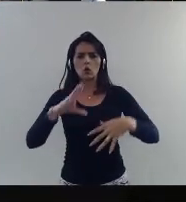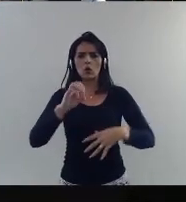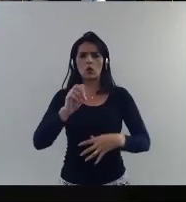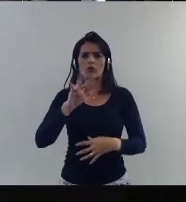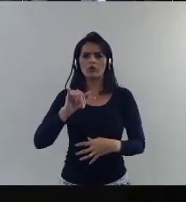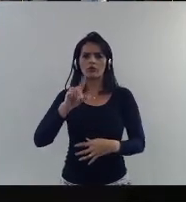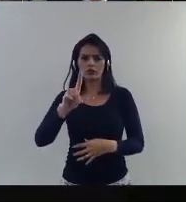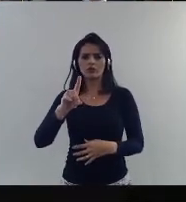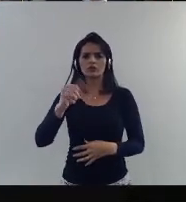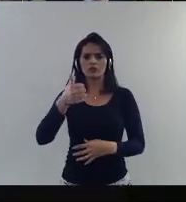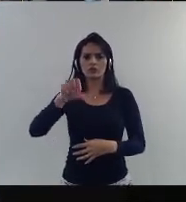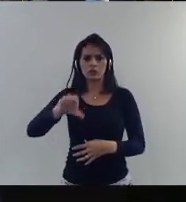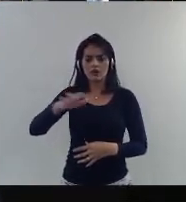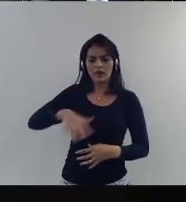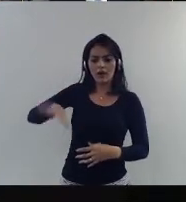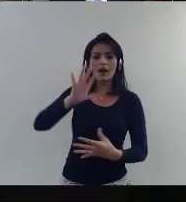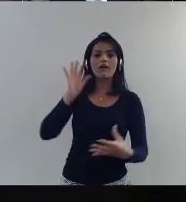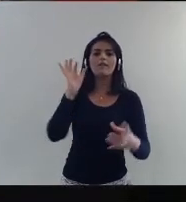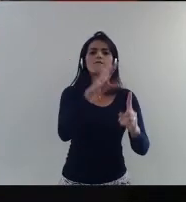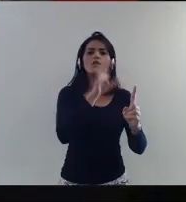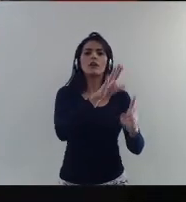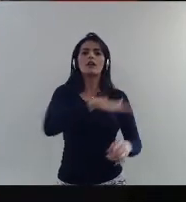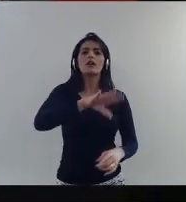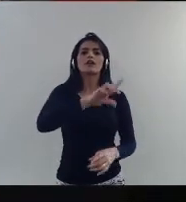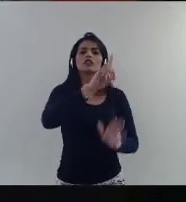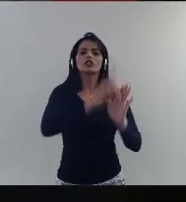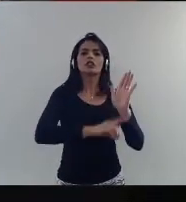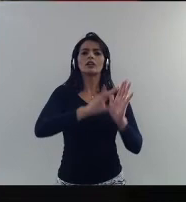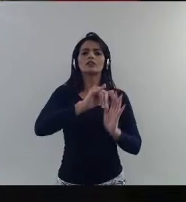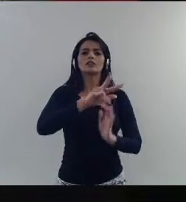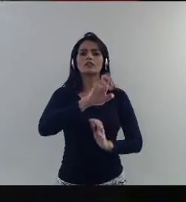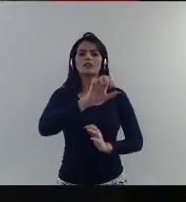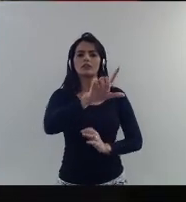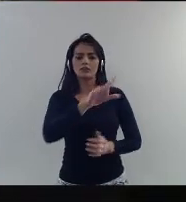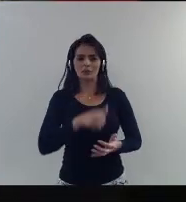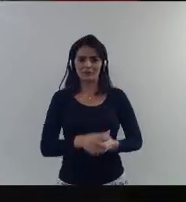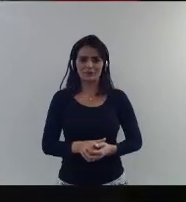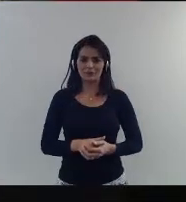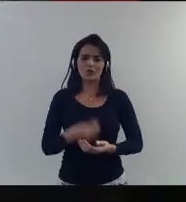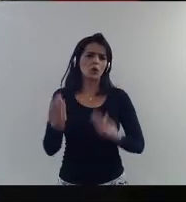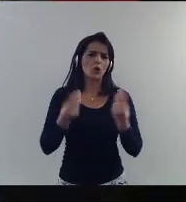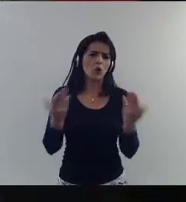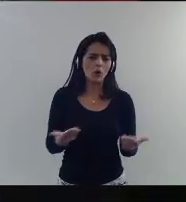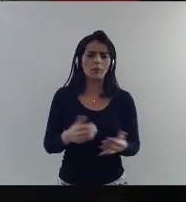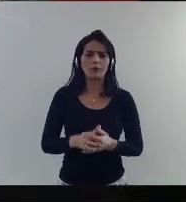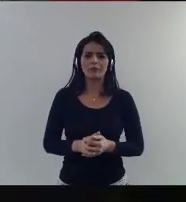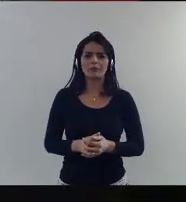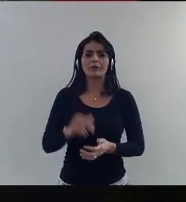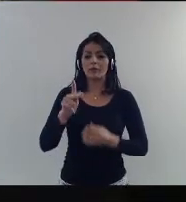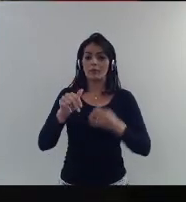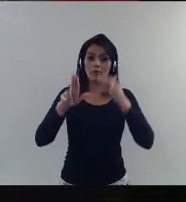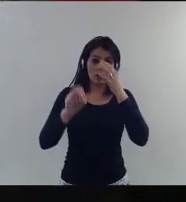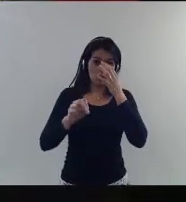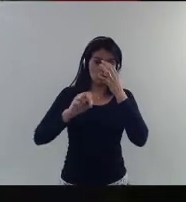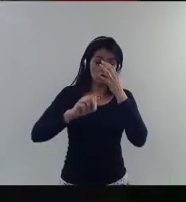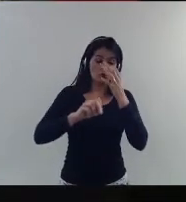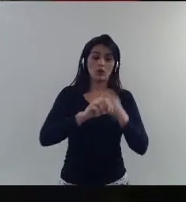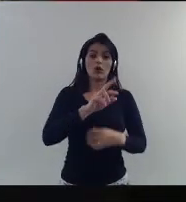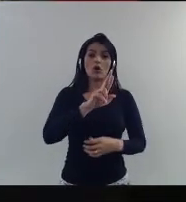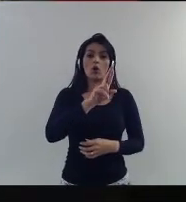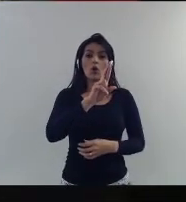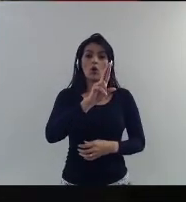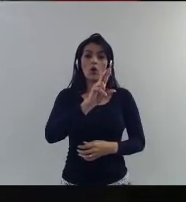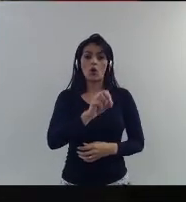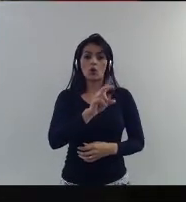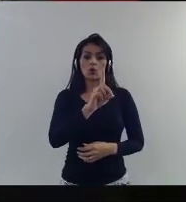no direito civil. Teremos nosso querido Heródoto Cortiano Júnior, Paulo Luiz Neto Lobo, Rodrigo